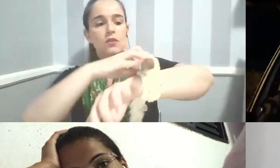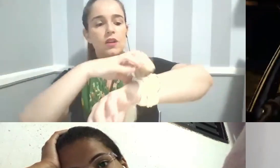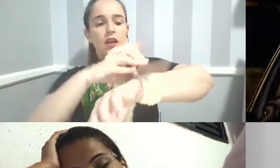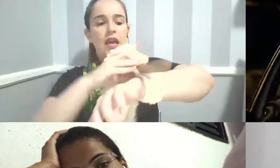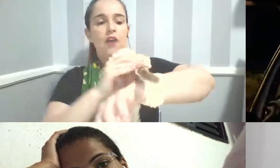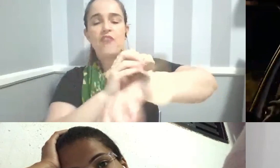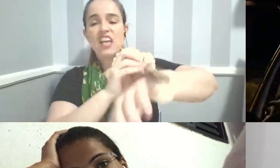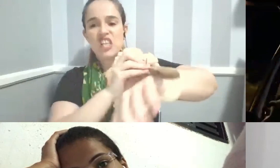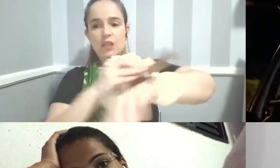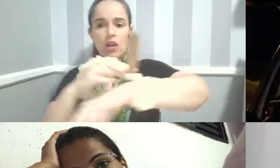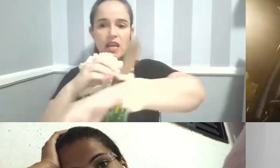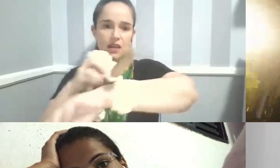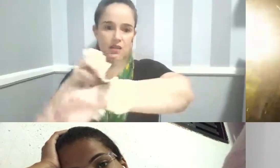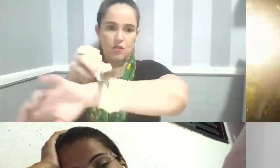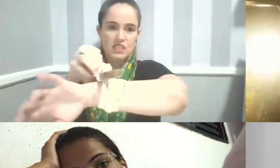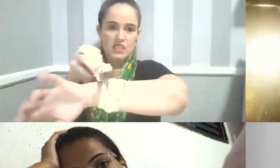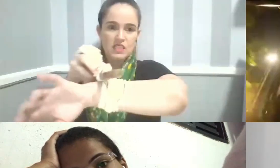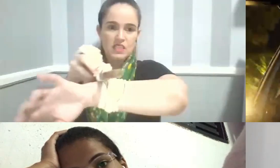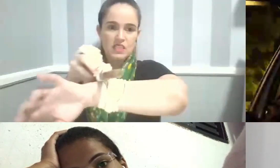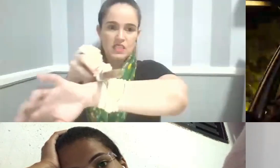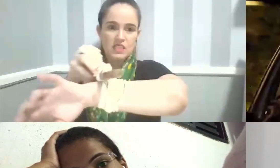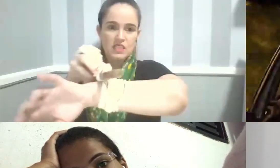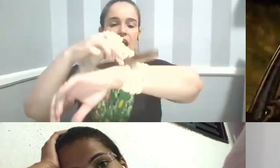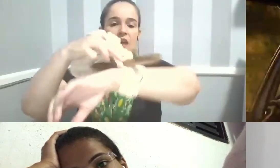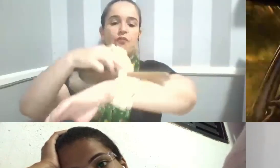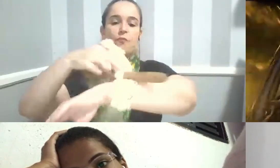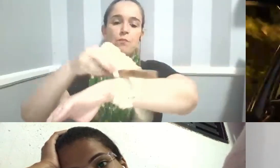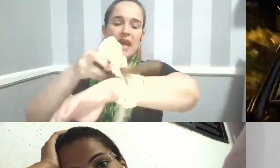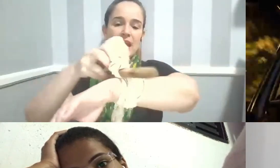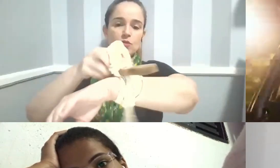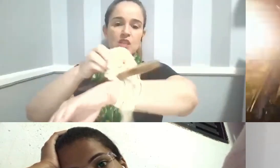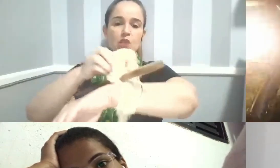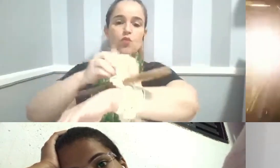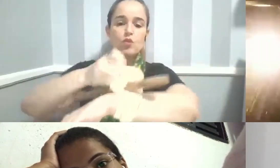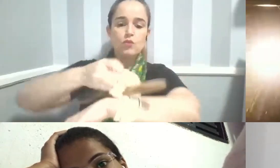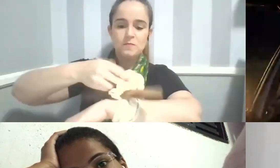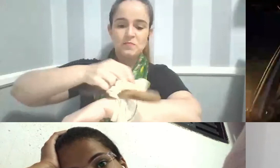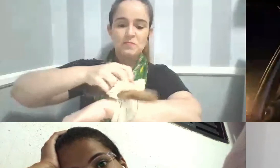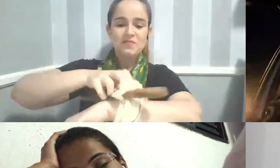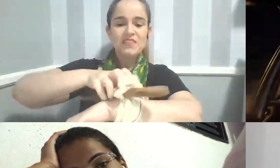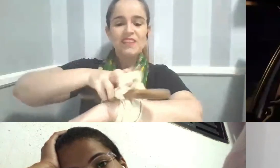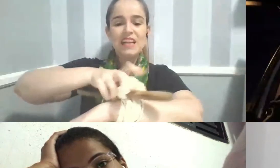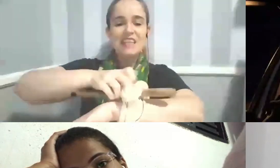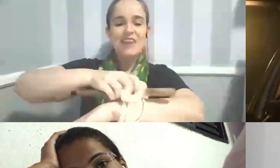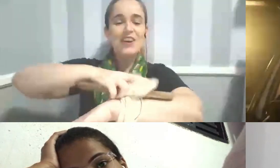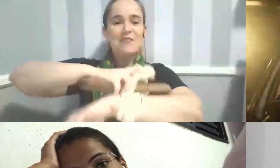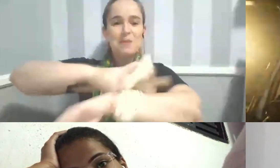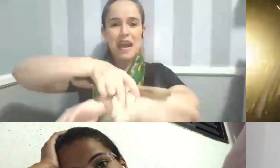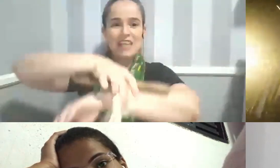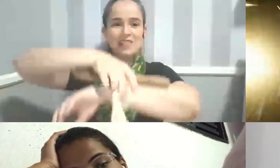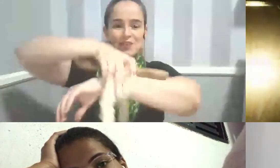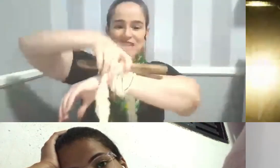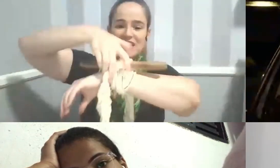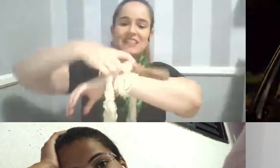apertando, eu fechei a torneira. Consegui fechar a torneira. Prendo, seguro. Fala assim,